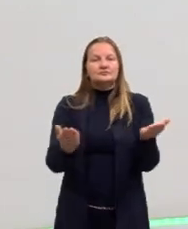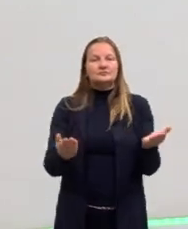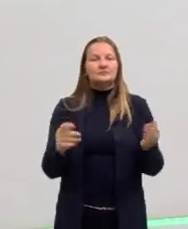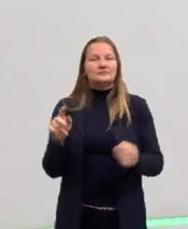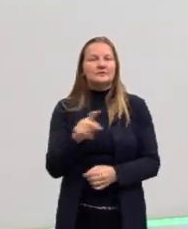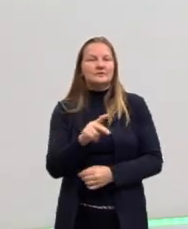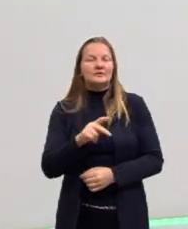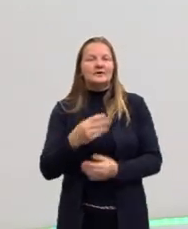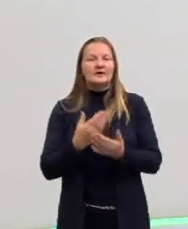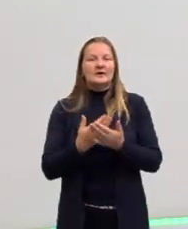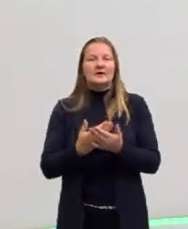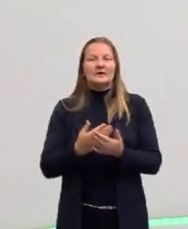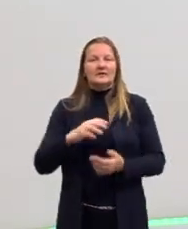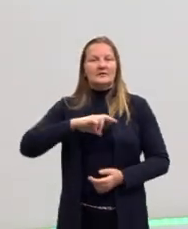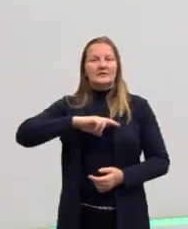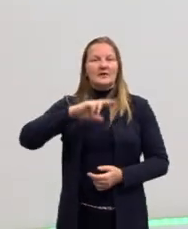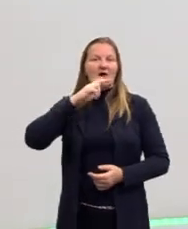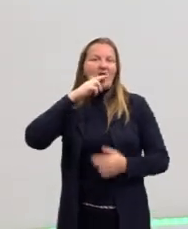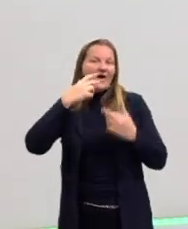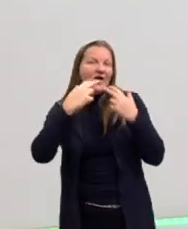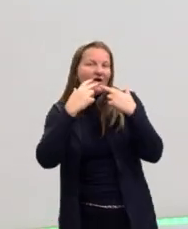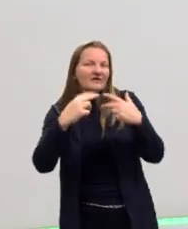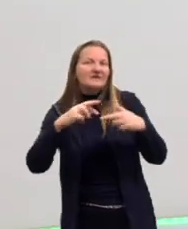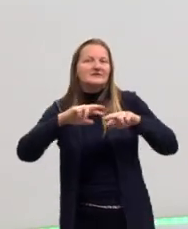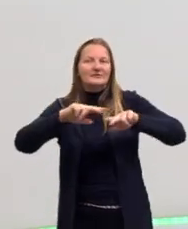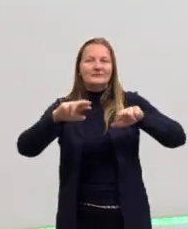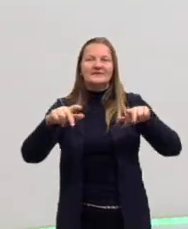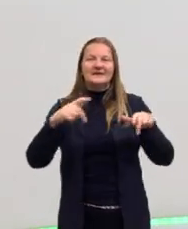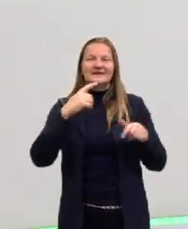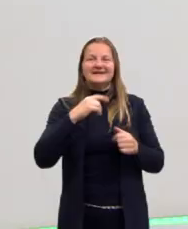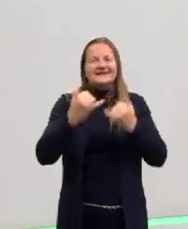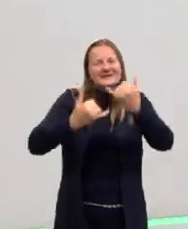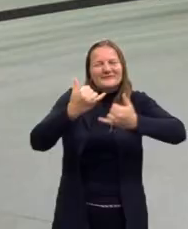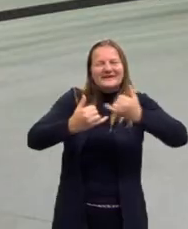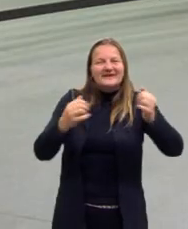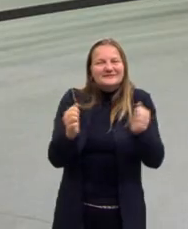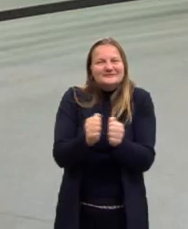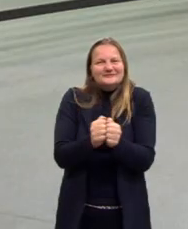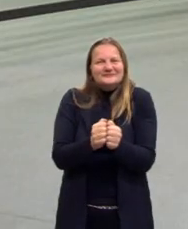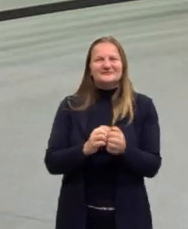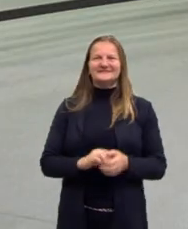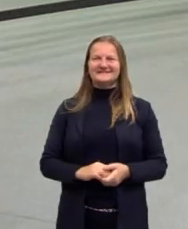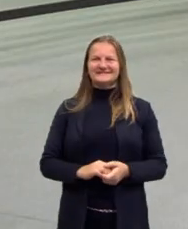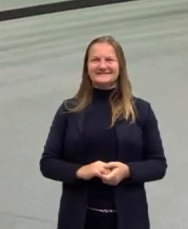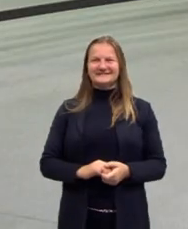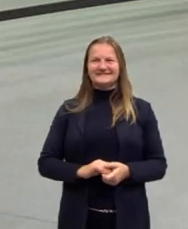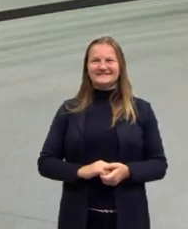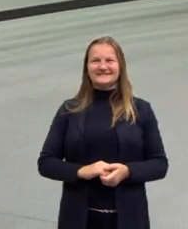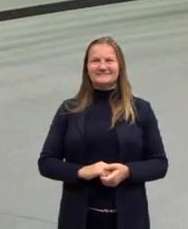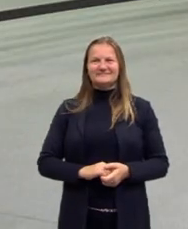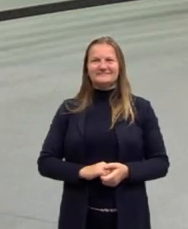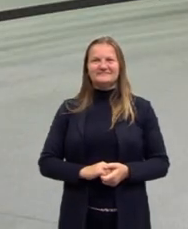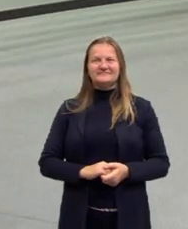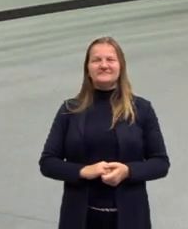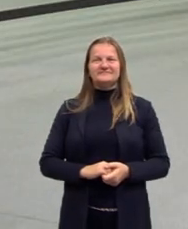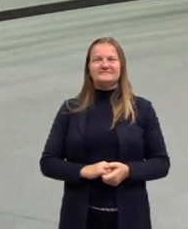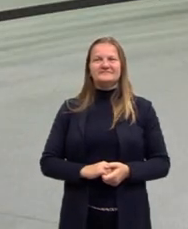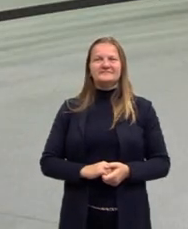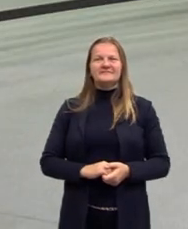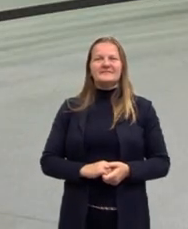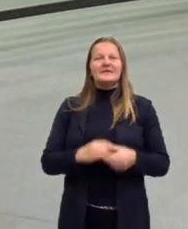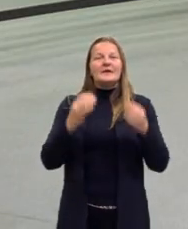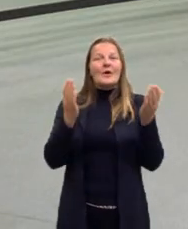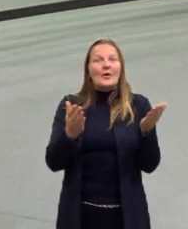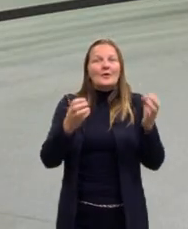a aula de variação linguística né justamente vamos brincar então né Vamos brincar um pouco a gente vai falar